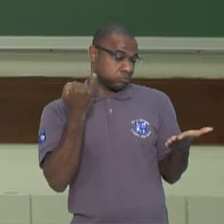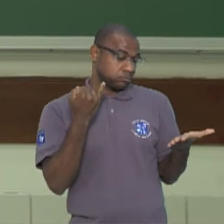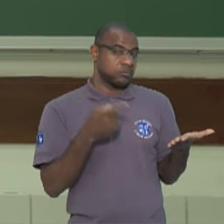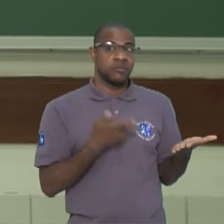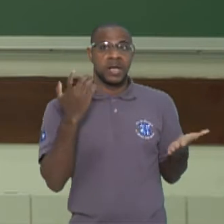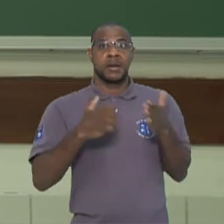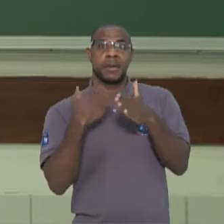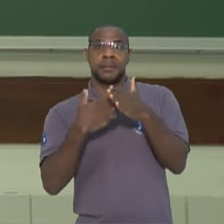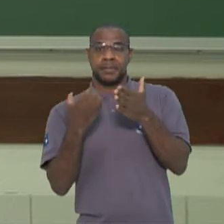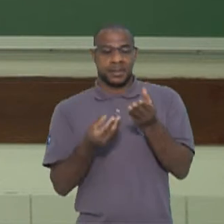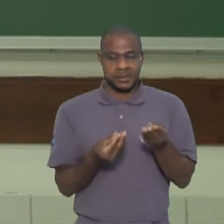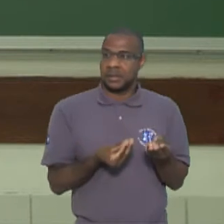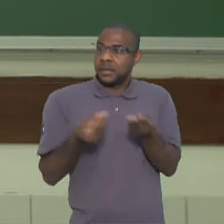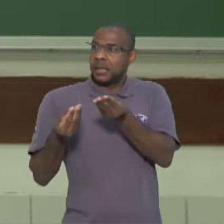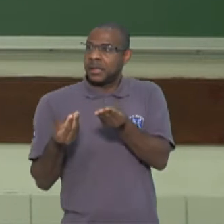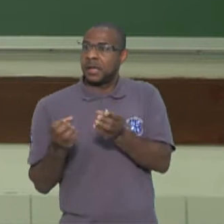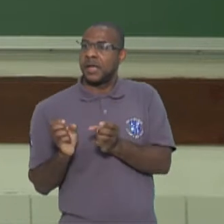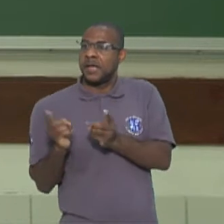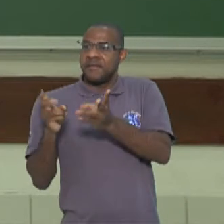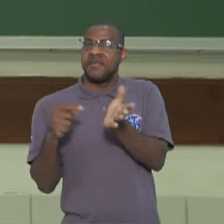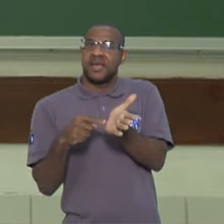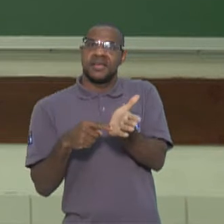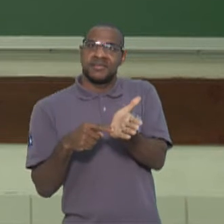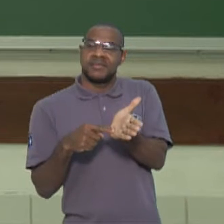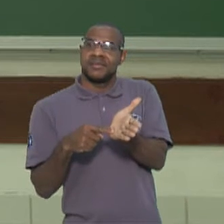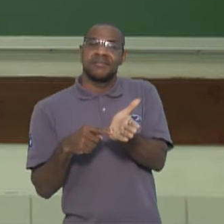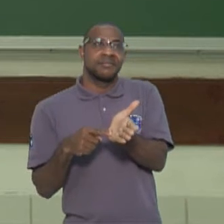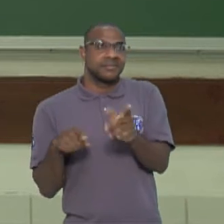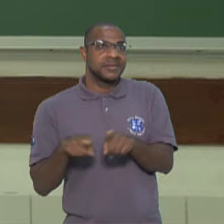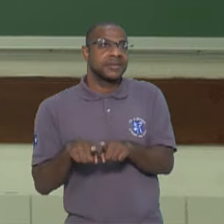uma empresa e vende. Mas há também